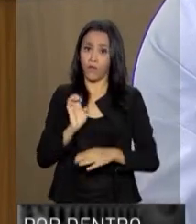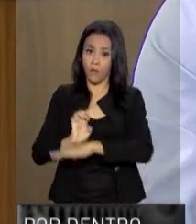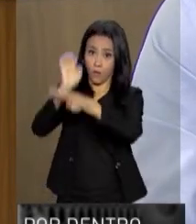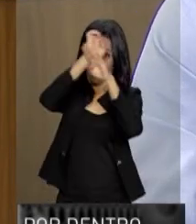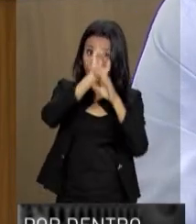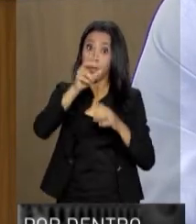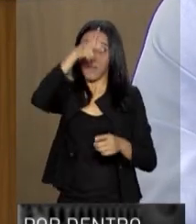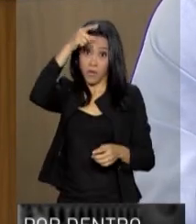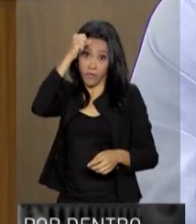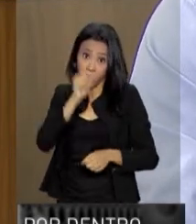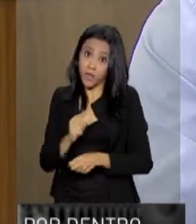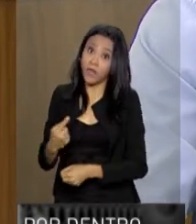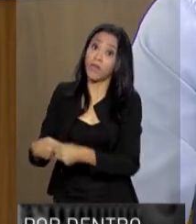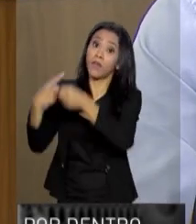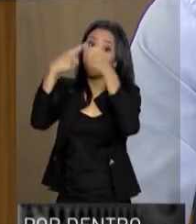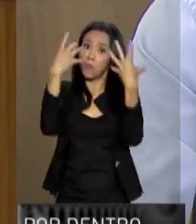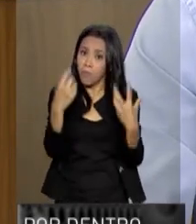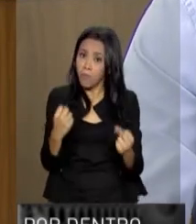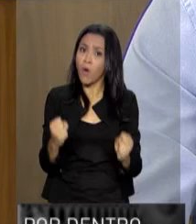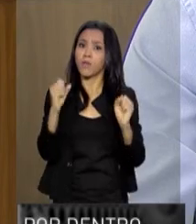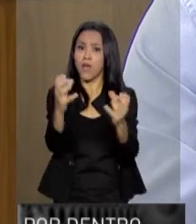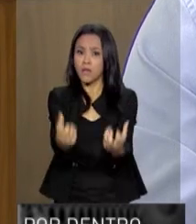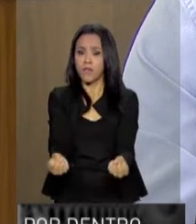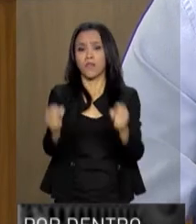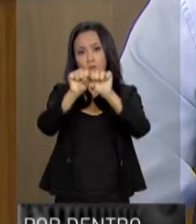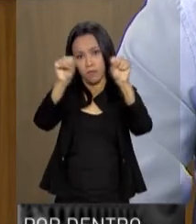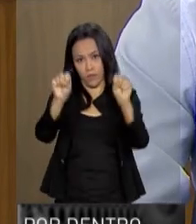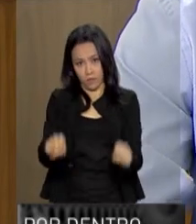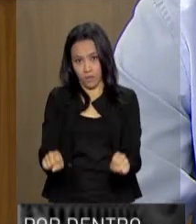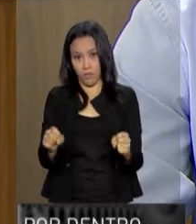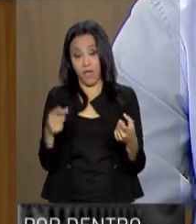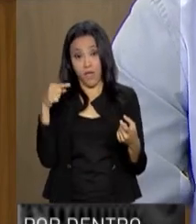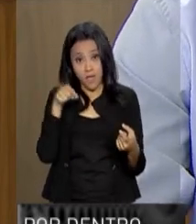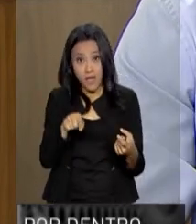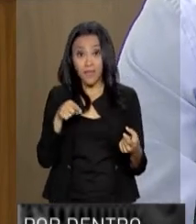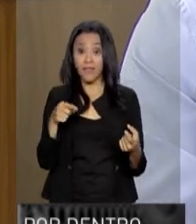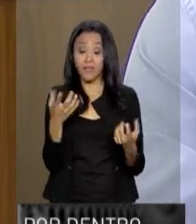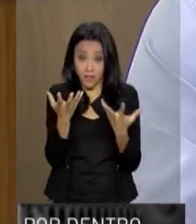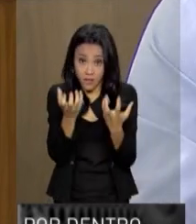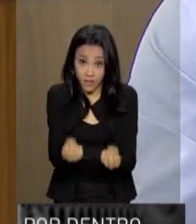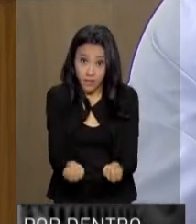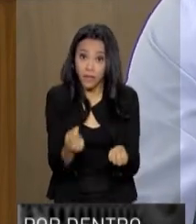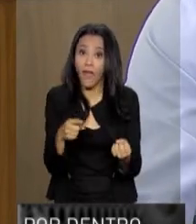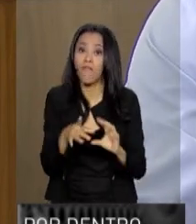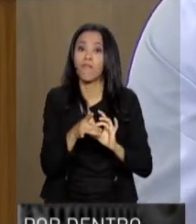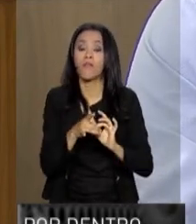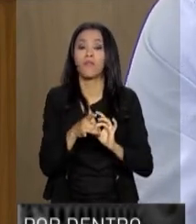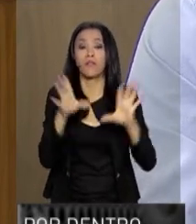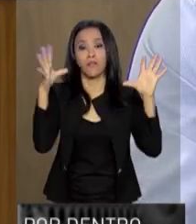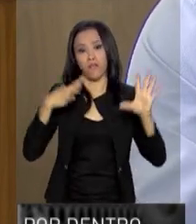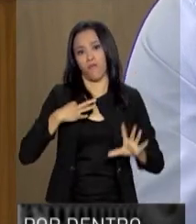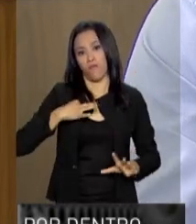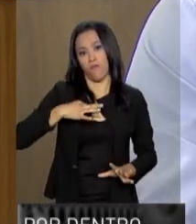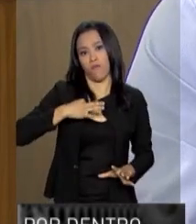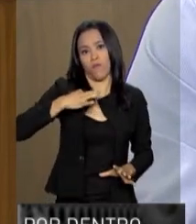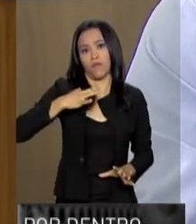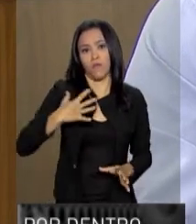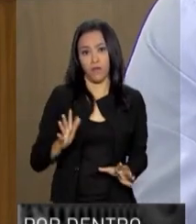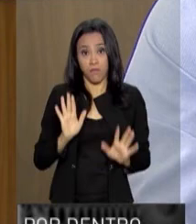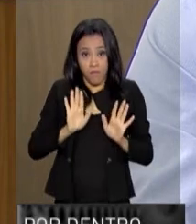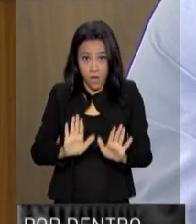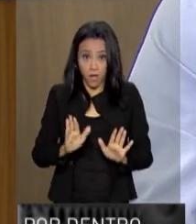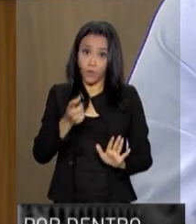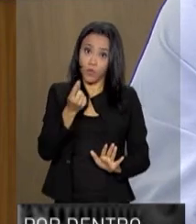ir ao sistema nacional de juventude como diz a adesão é voluntária mas os recursos da união